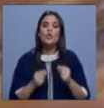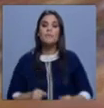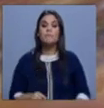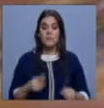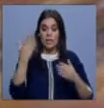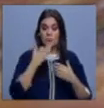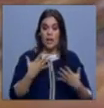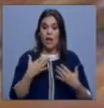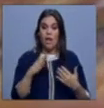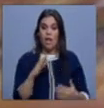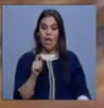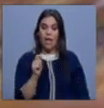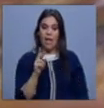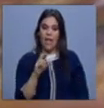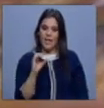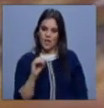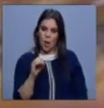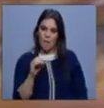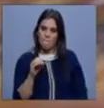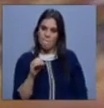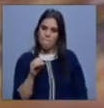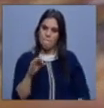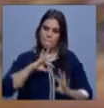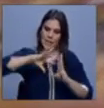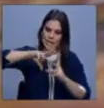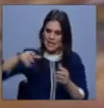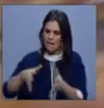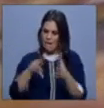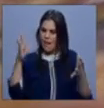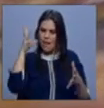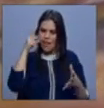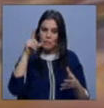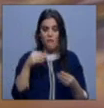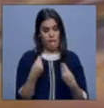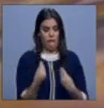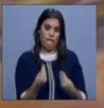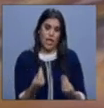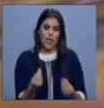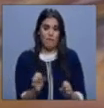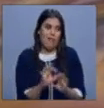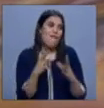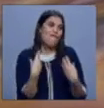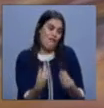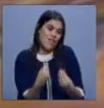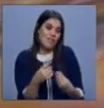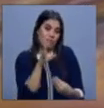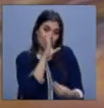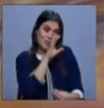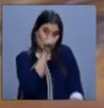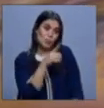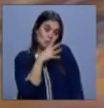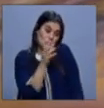sobre exoplanetas grandes e quentes. Já agora fofinhos. E já agora fofinhos. Tu dizes. Porquê